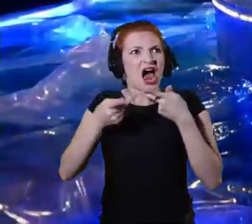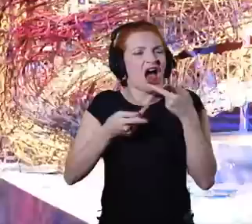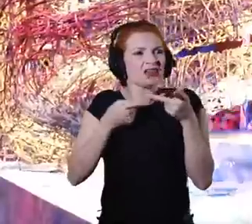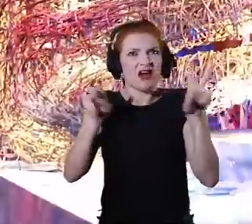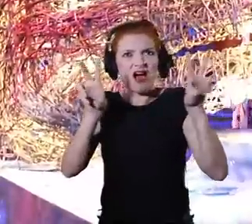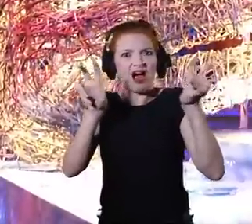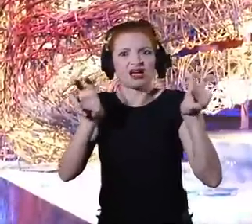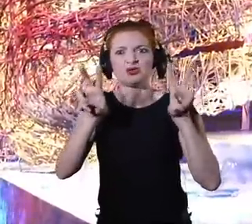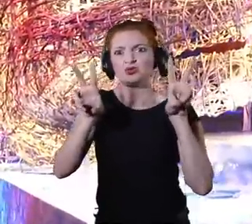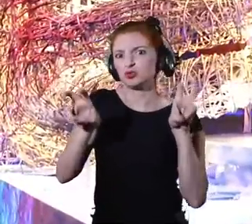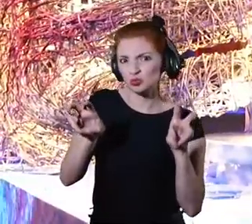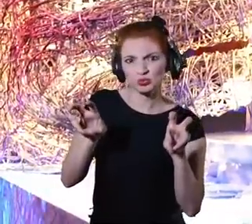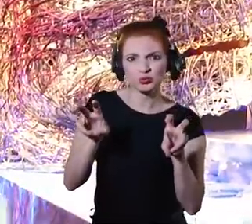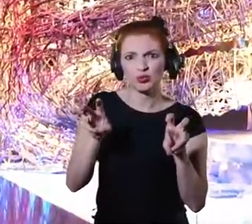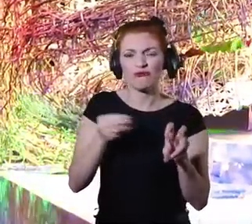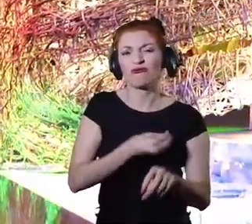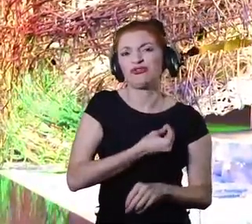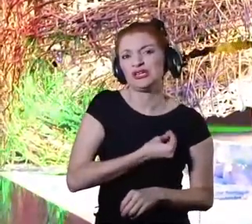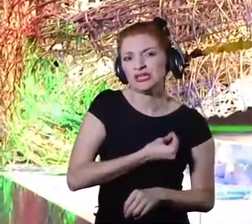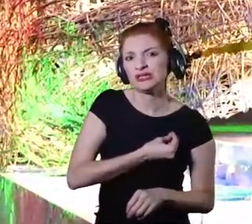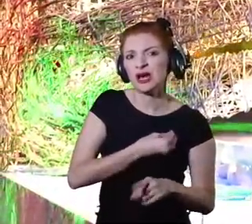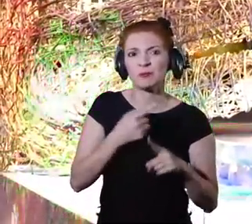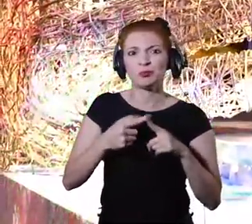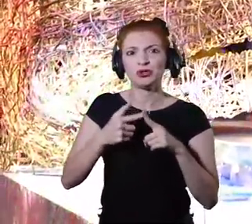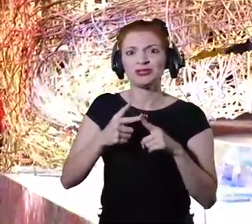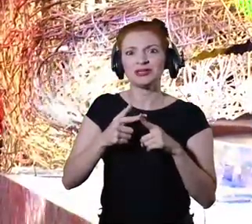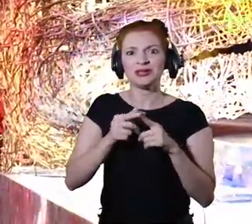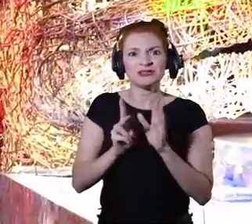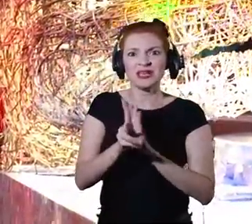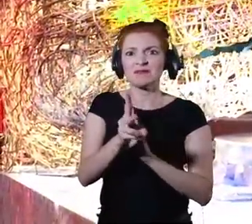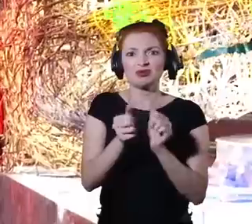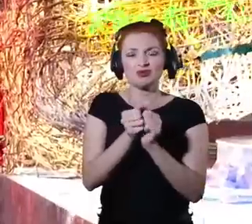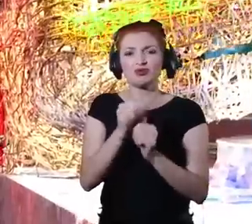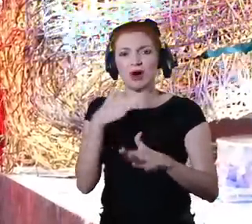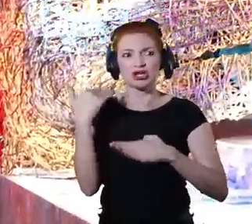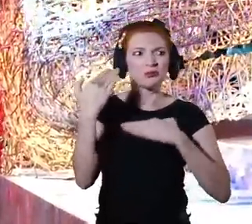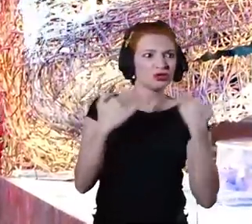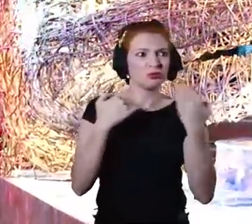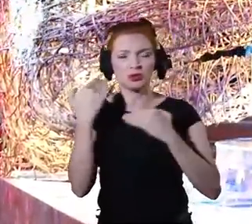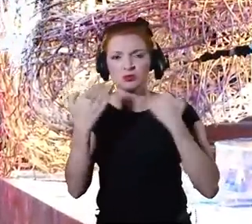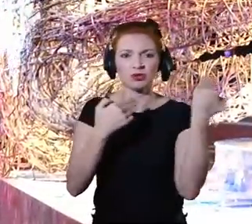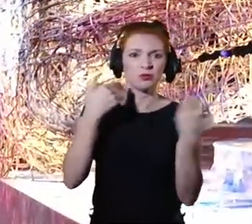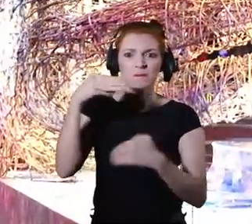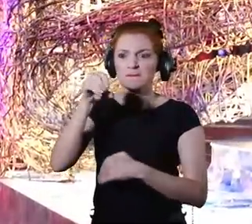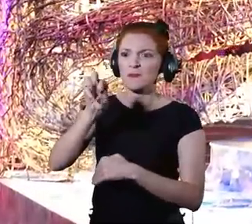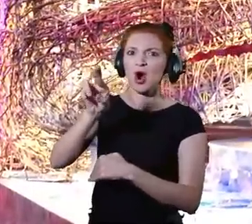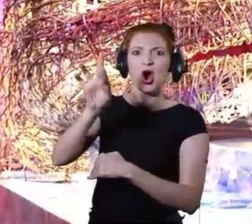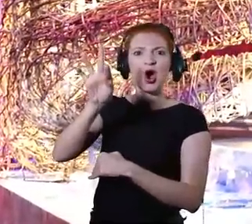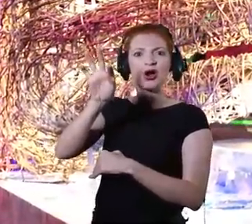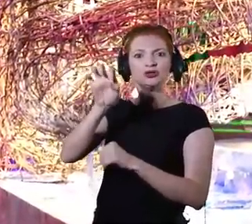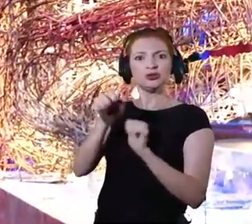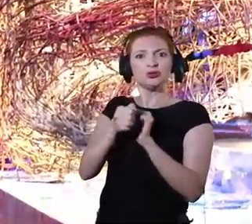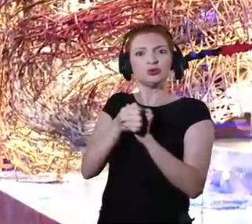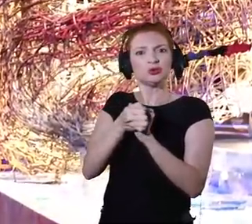nesses últimos 2 anos, por quê? Porque a morte estava presente, batendo a nossa porta, chegando perto, nos